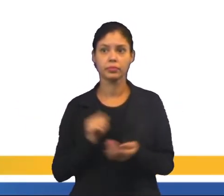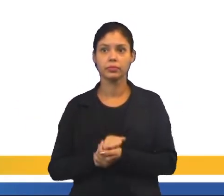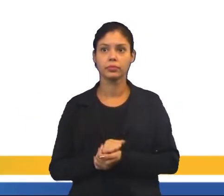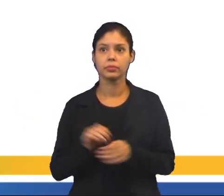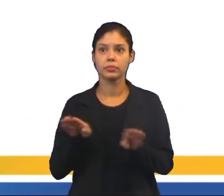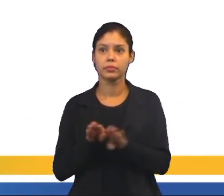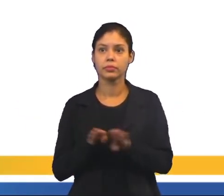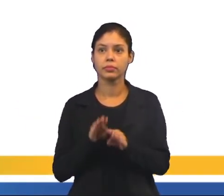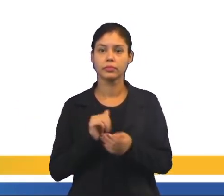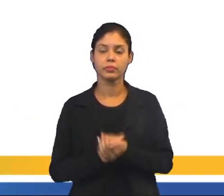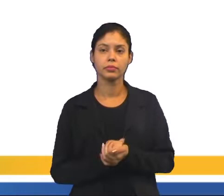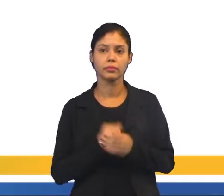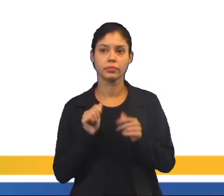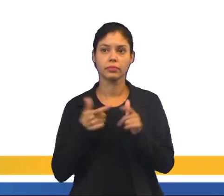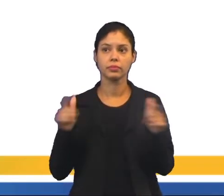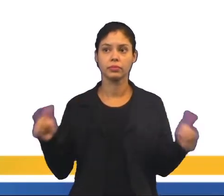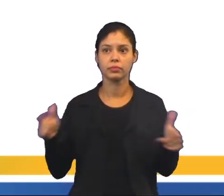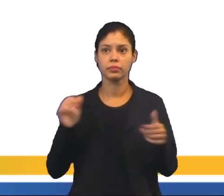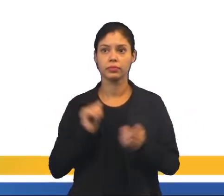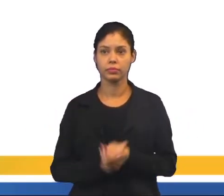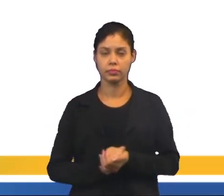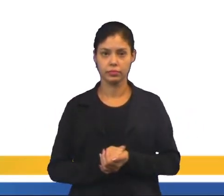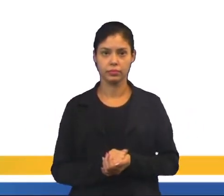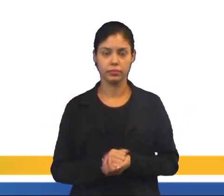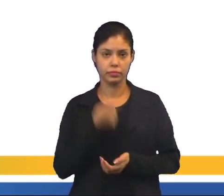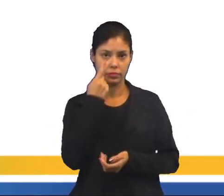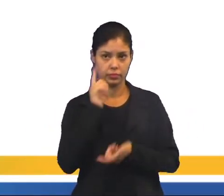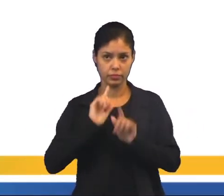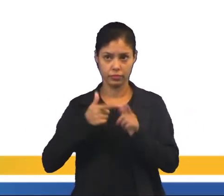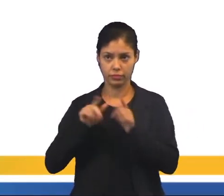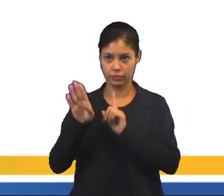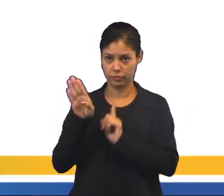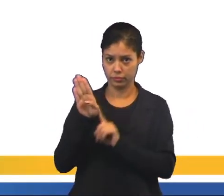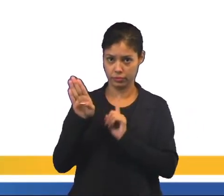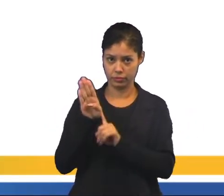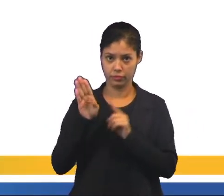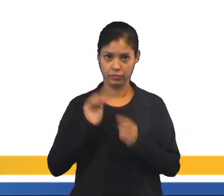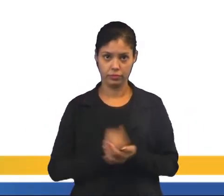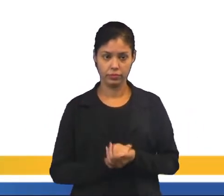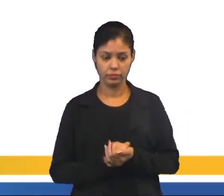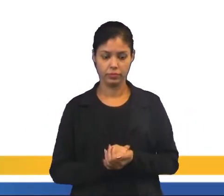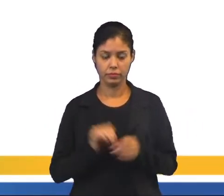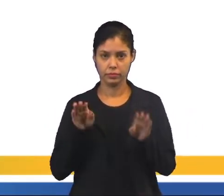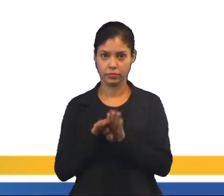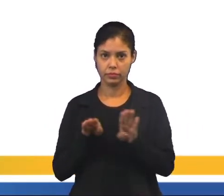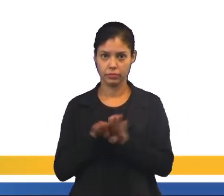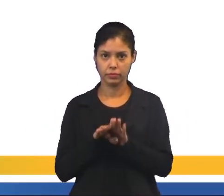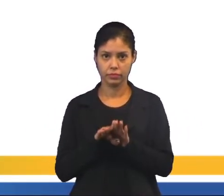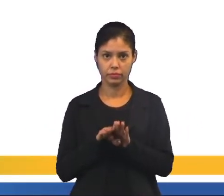ampliação. Na letra B, você percebe também que não está na mesma